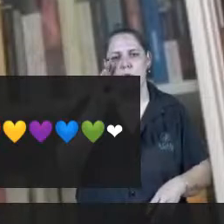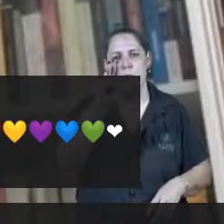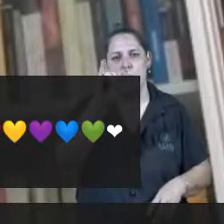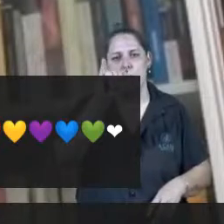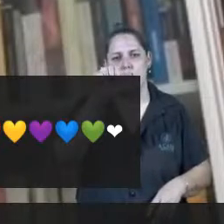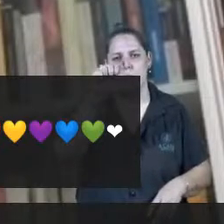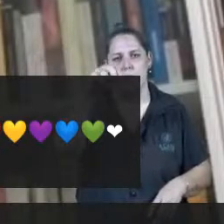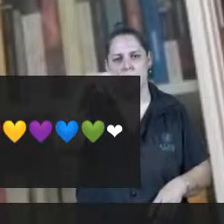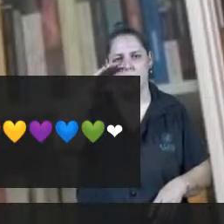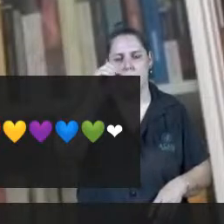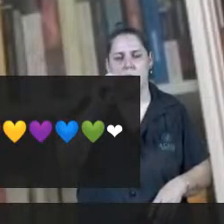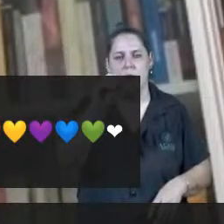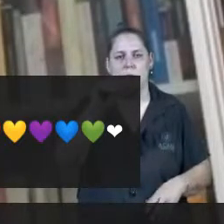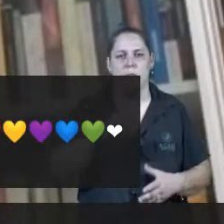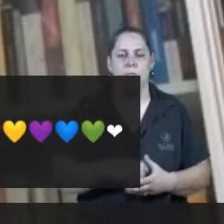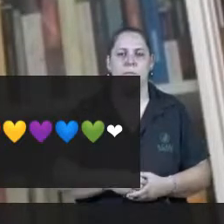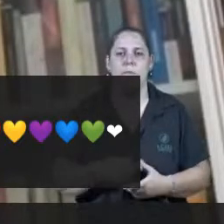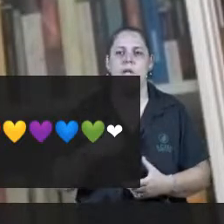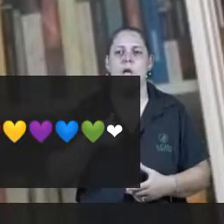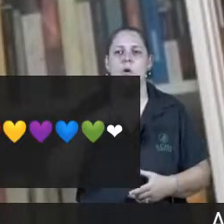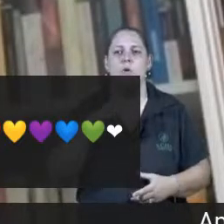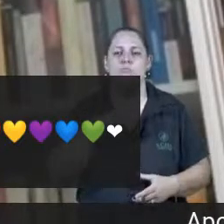Contarato,